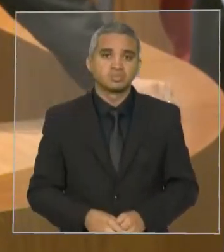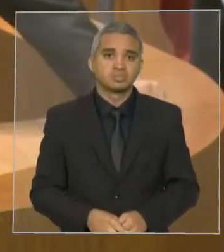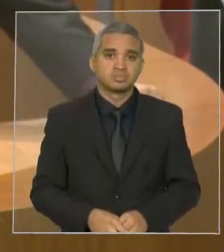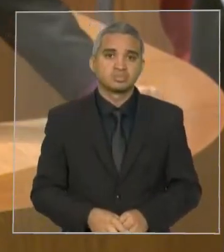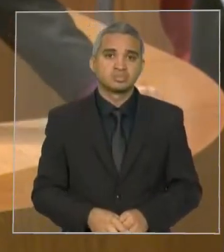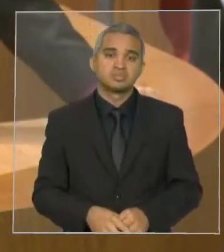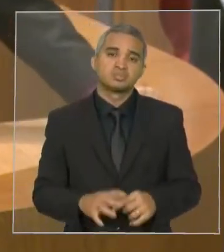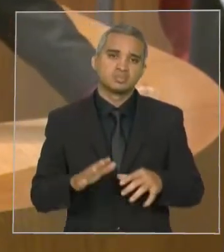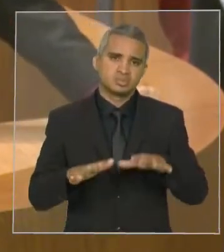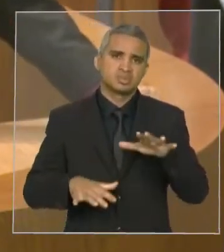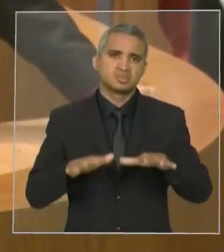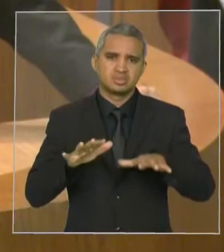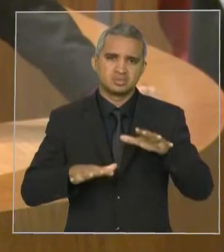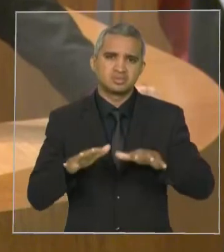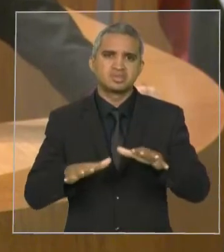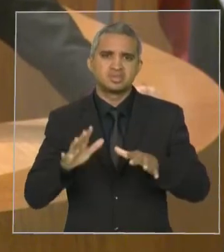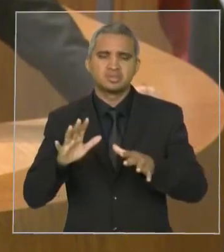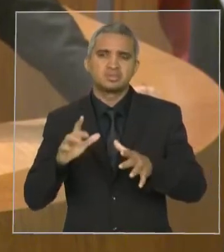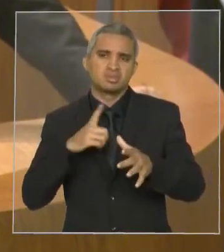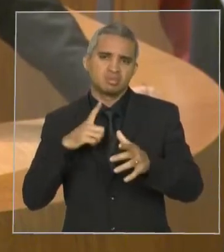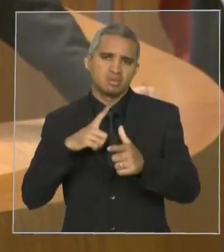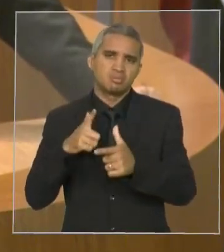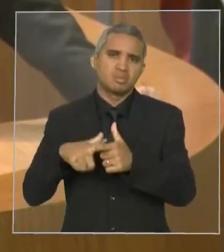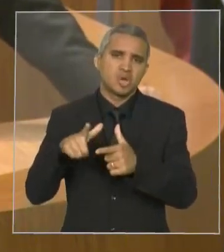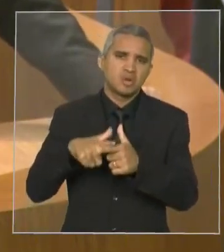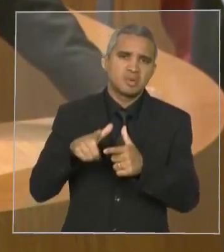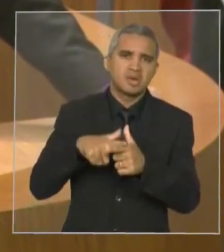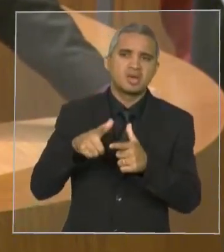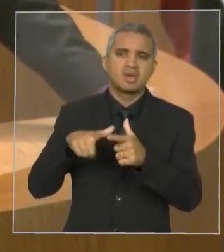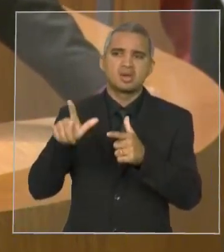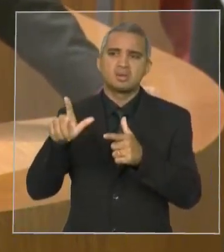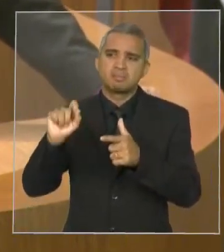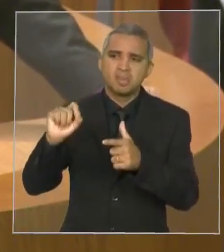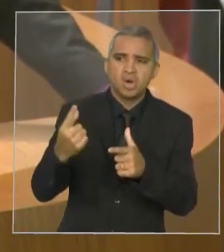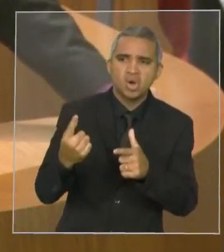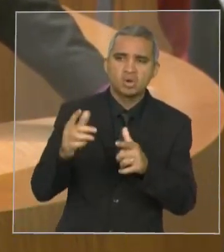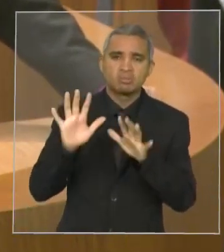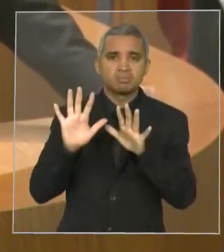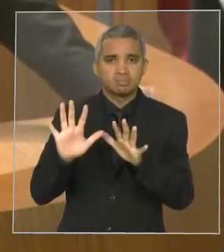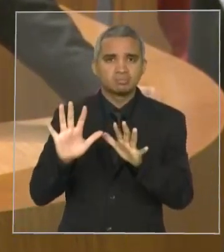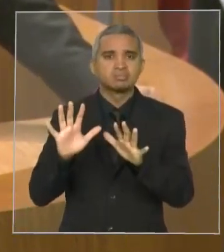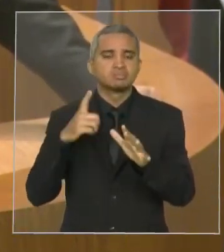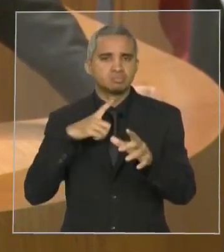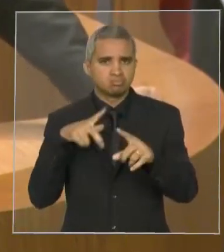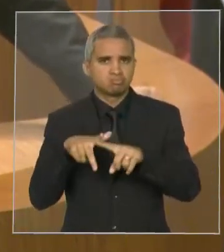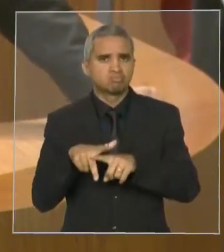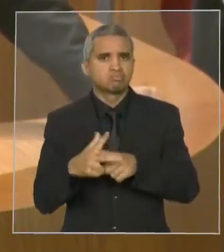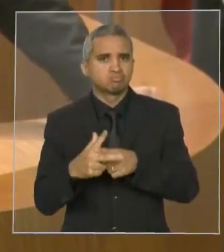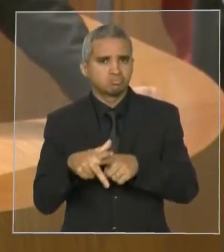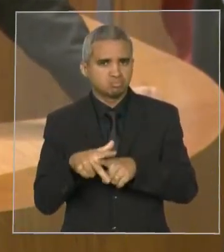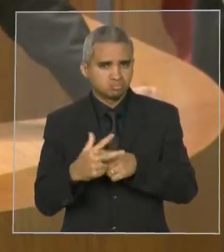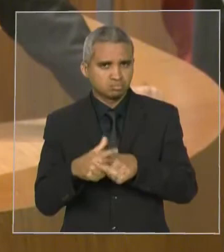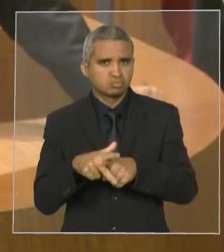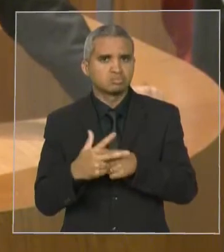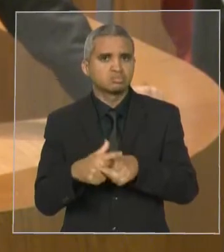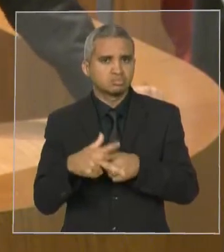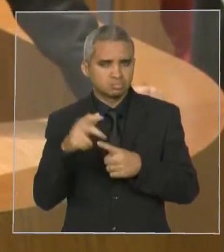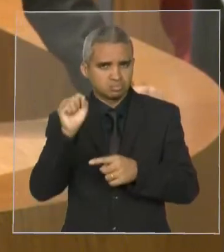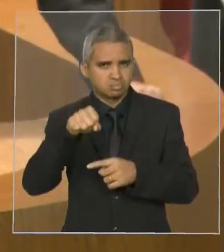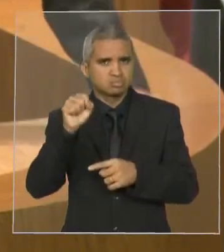verdade que existe algum problema que requer algum reparo mas pedro os reparos decorrentes dessa